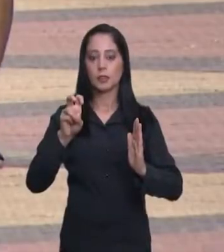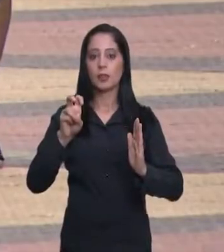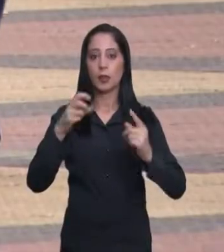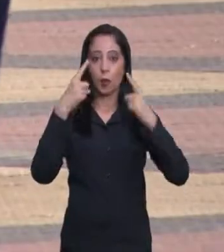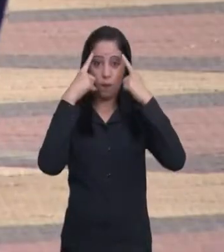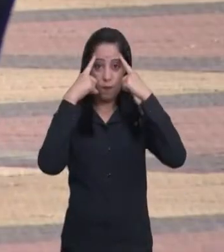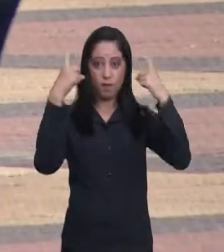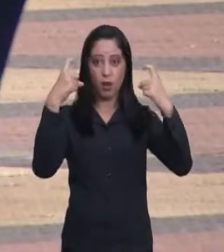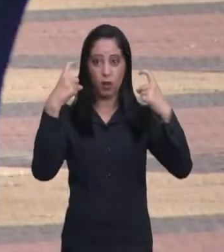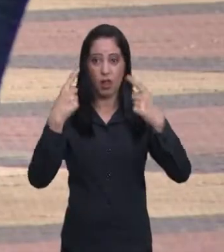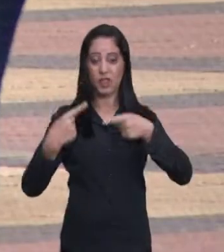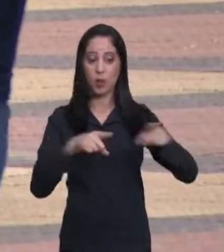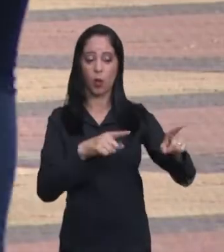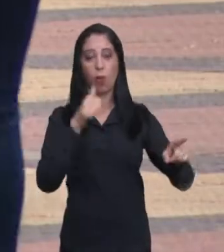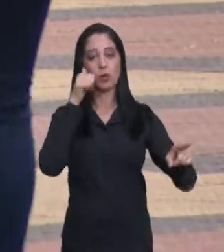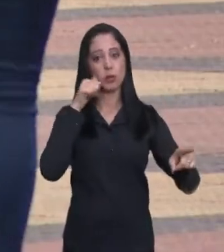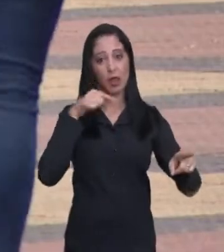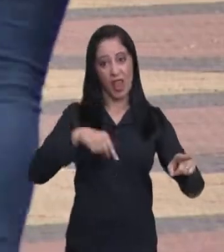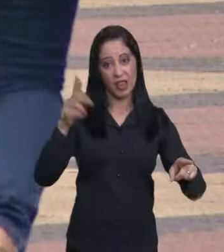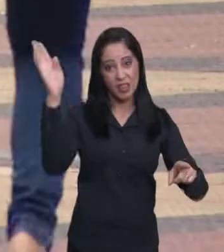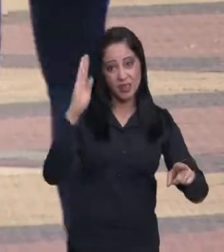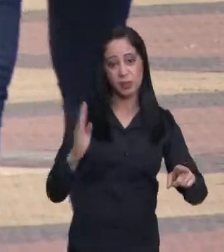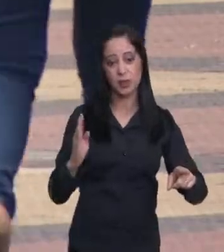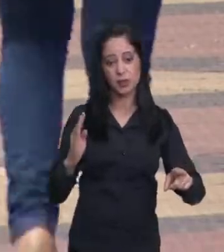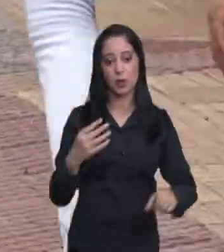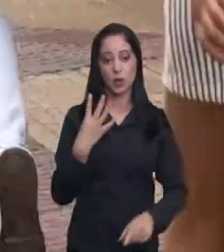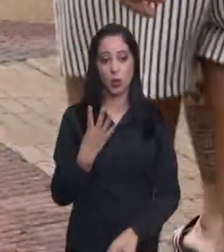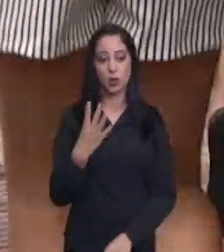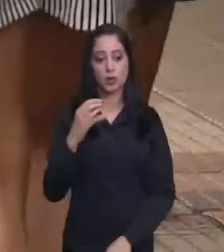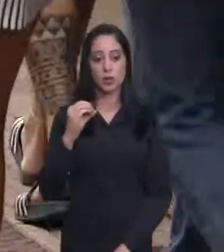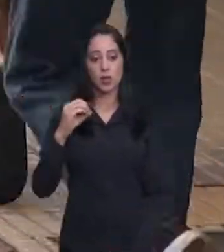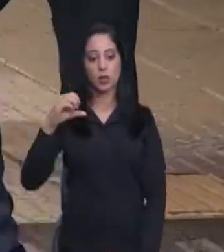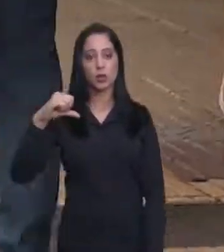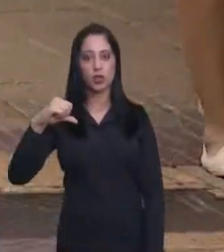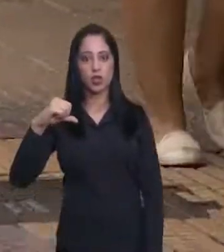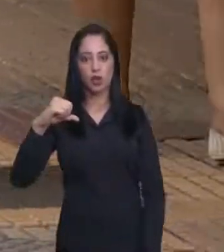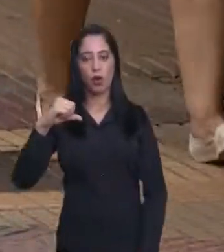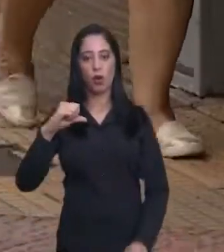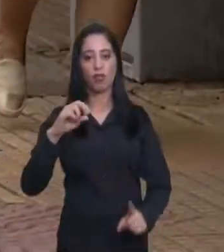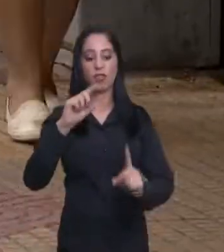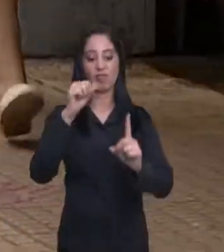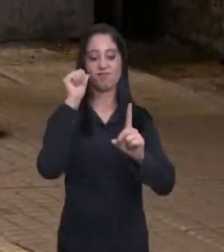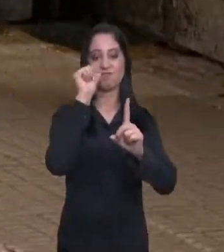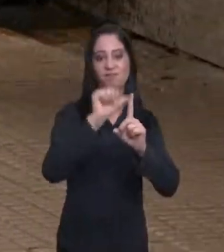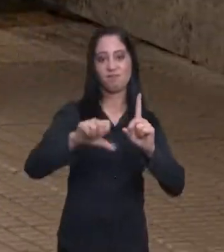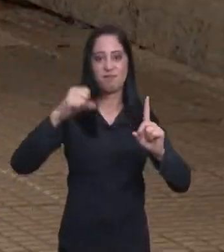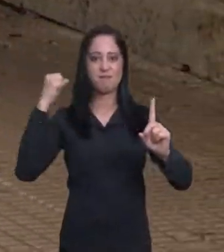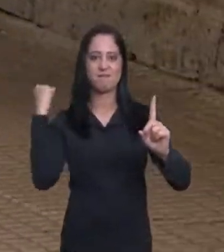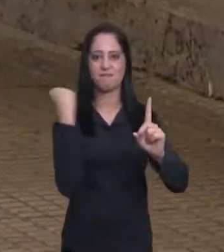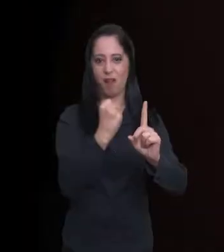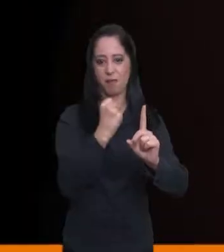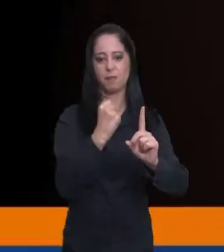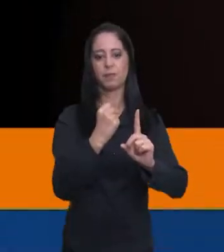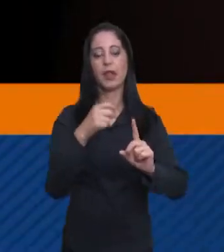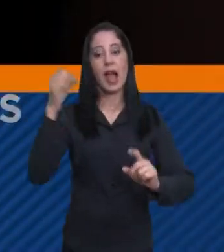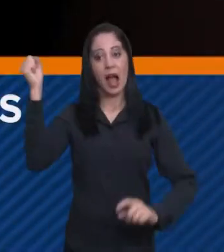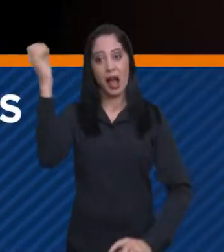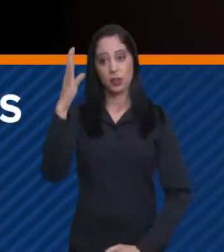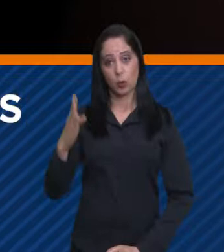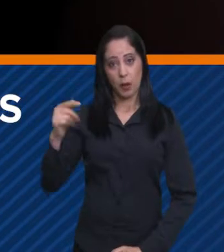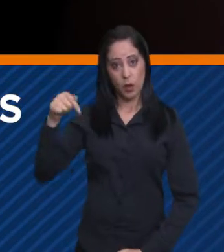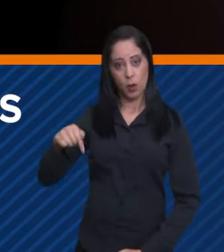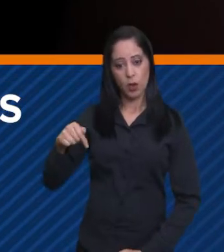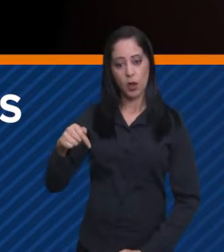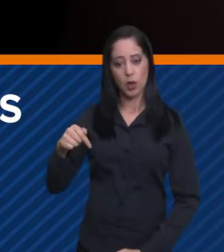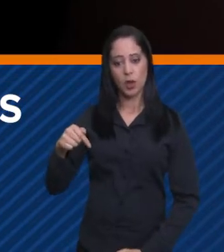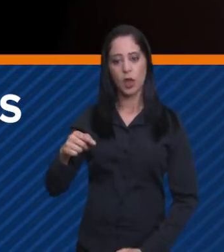1975 registros de violência contra a mulher no Brasil 409 eram feminicídios ainda